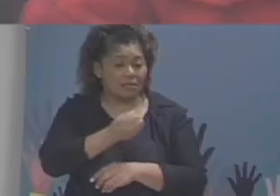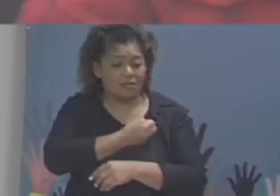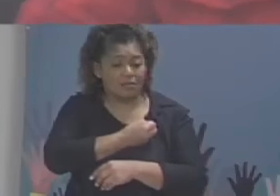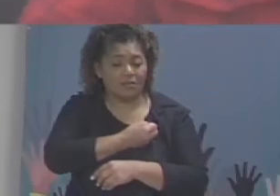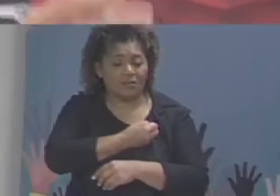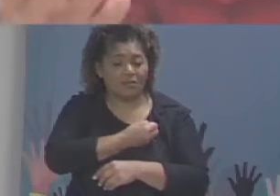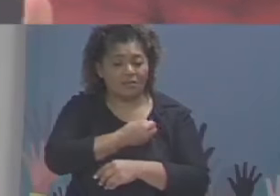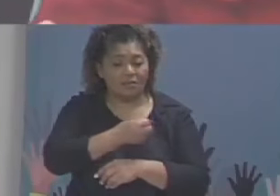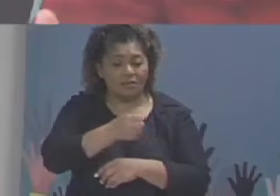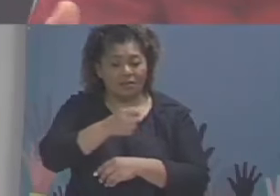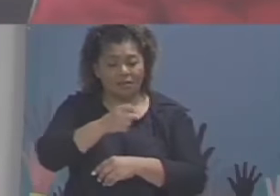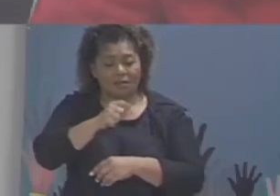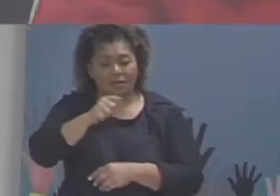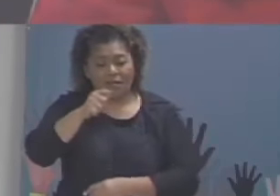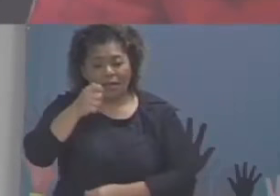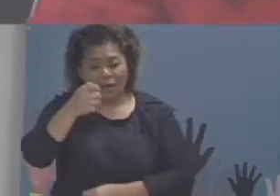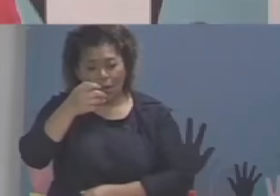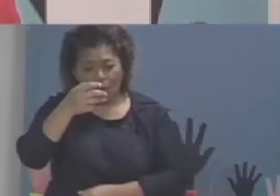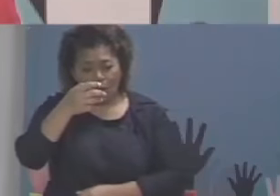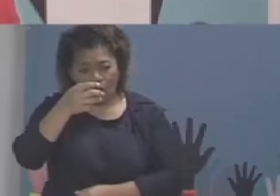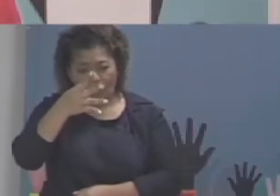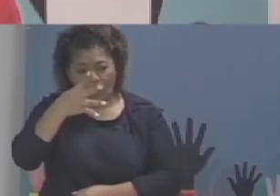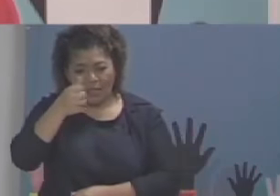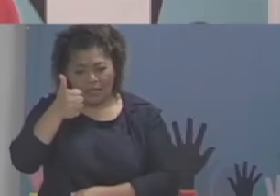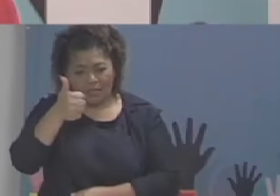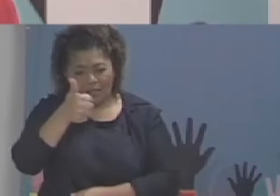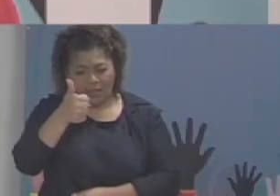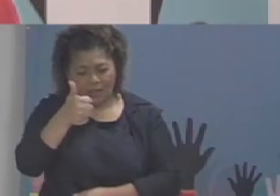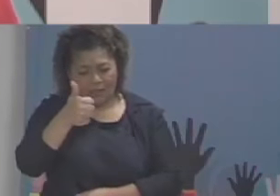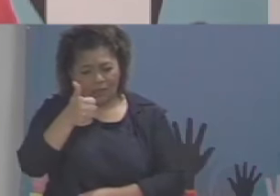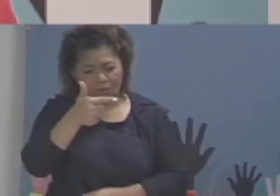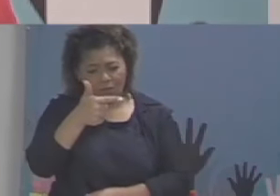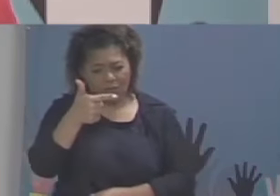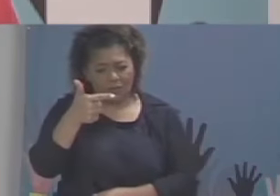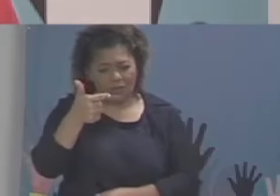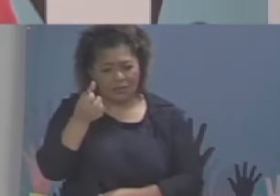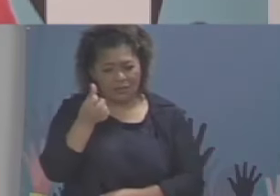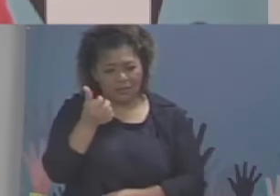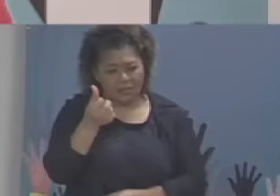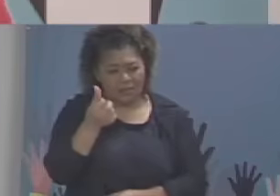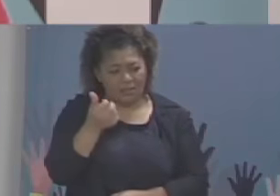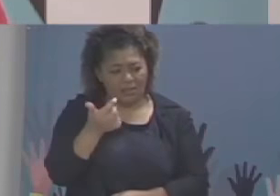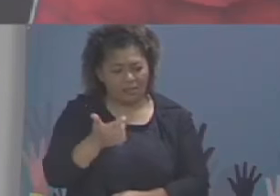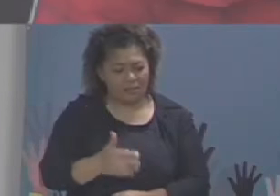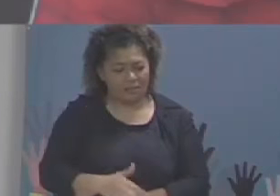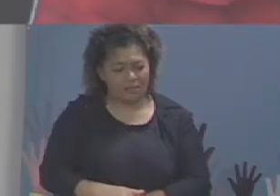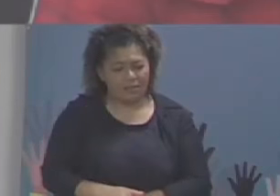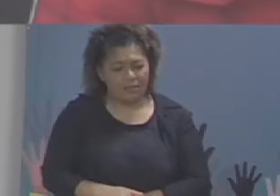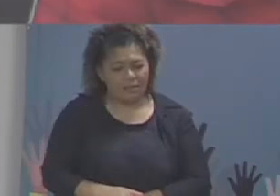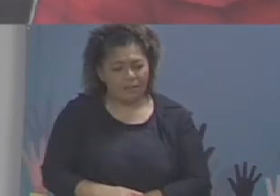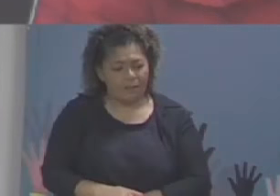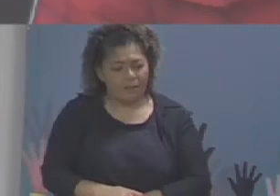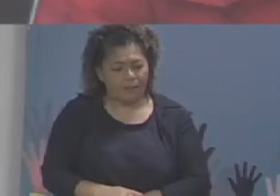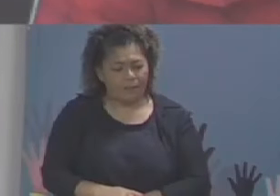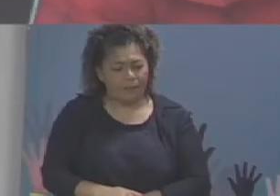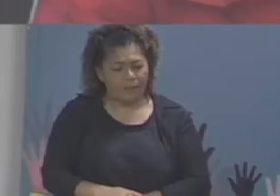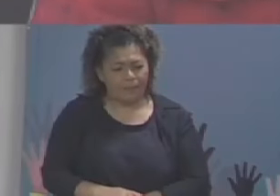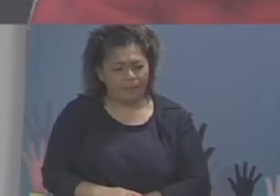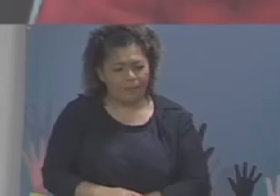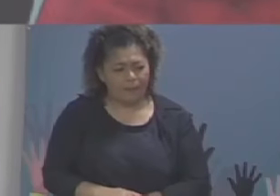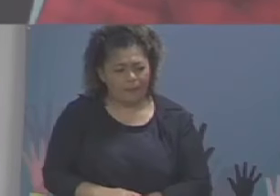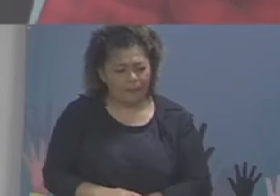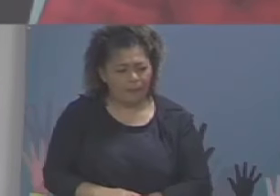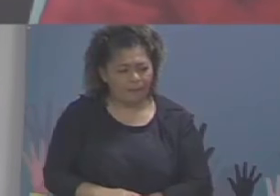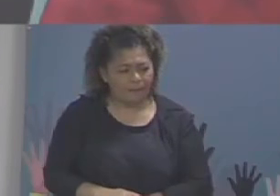41216. A gente até, inclusive, identifica as perguntas com o CRP para mostrar como foi o processo. Não, acho que eu 1 minuto e 30.